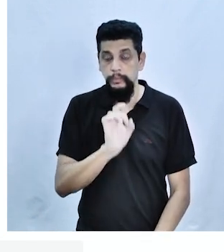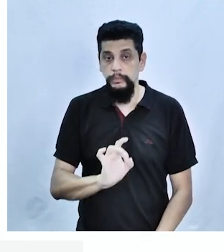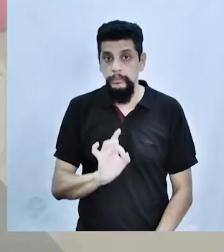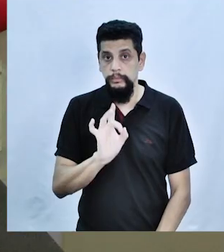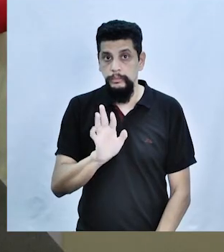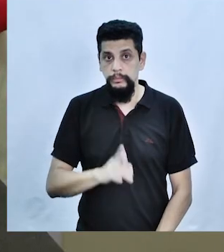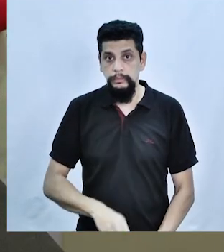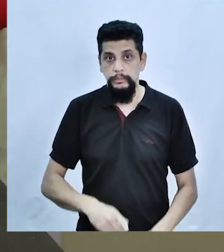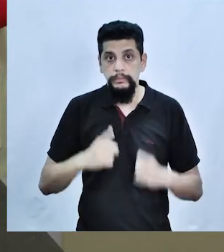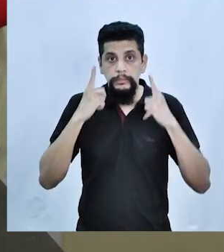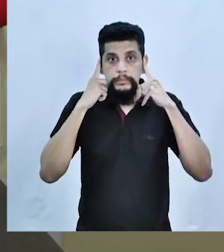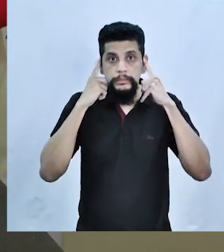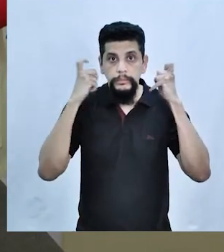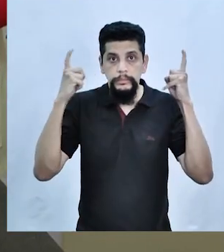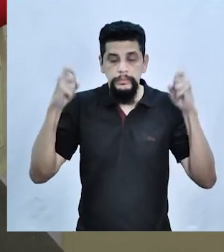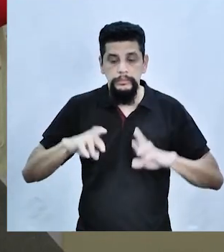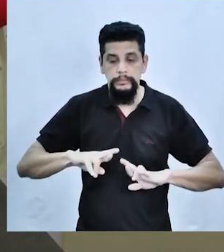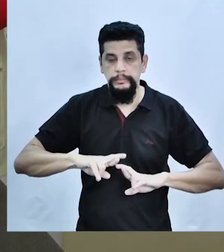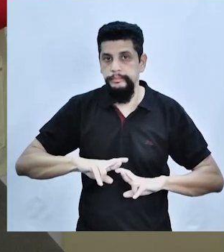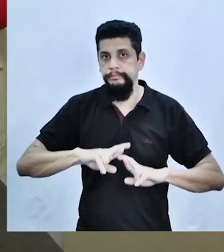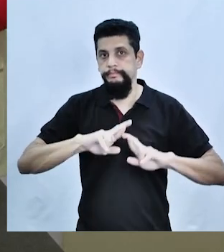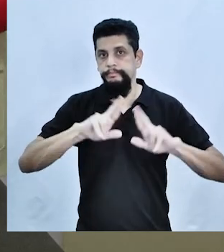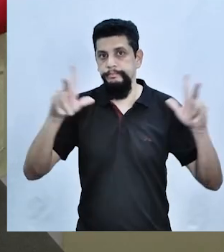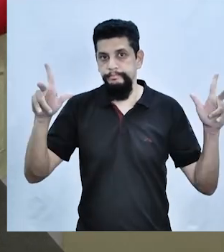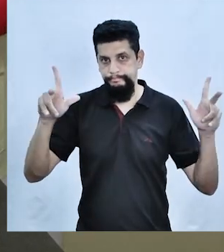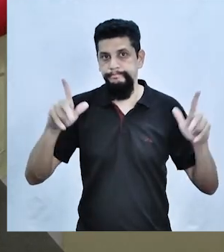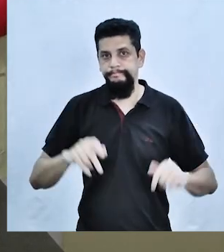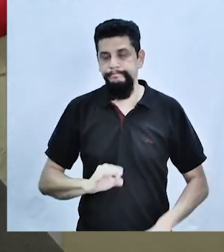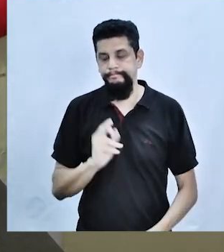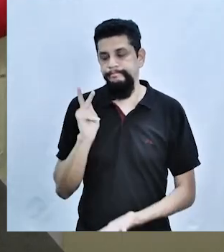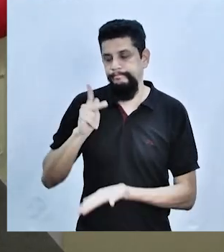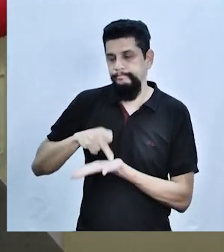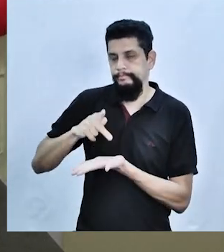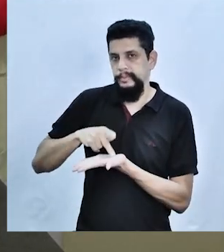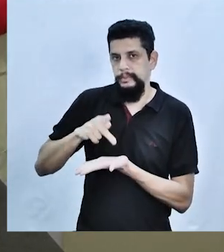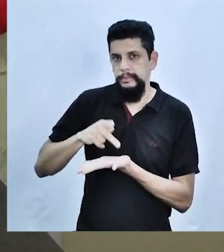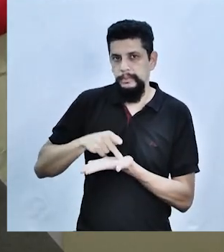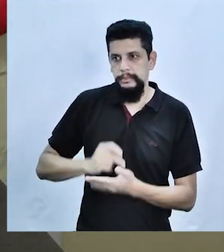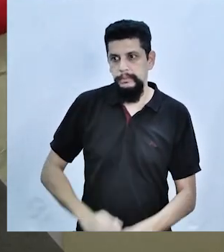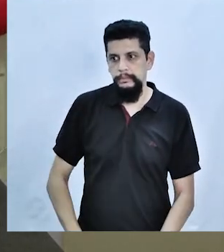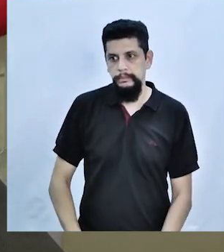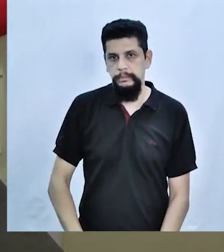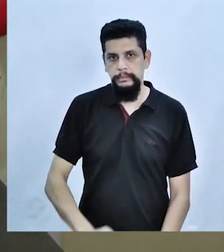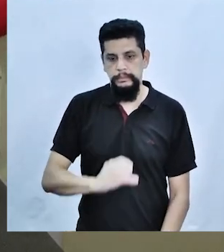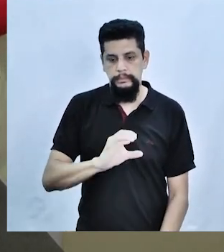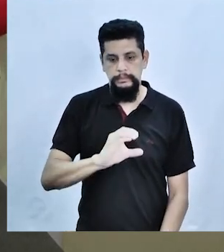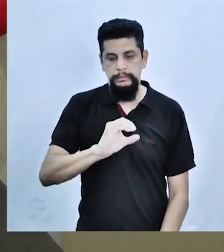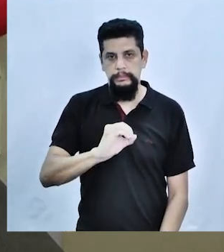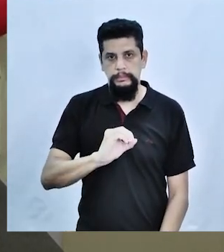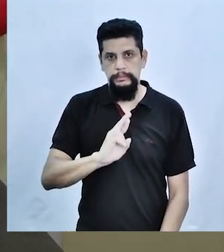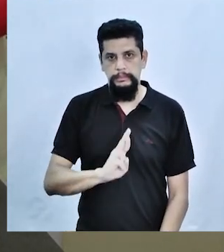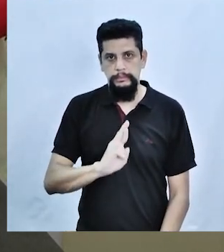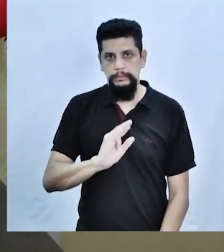Só que o som são diferentes, né? Na hora da gente falar. É verdade. A gente fala